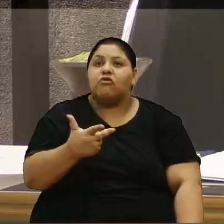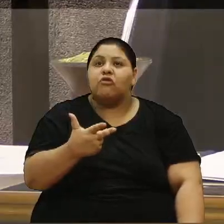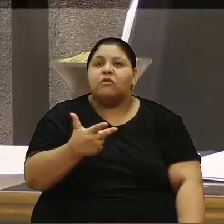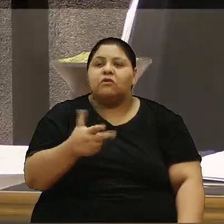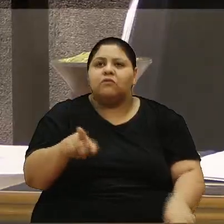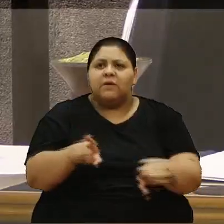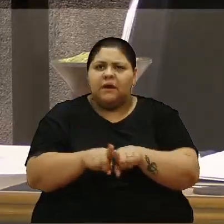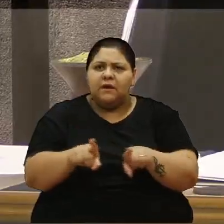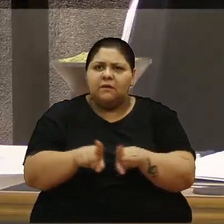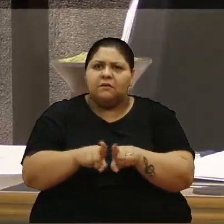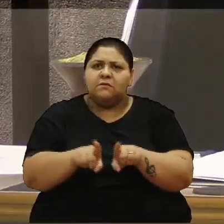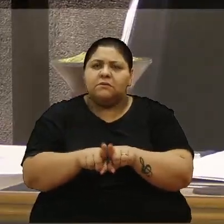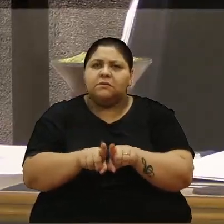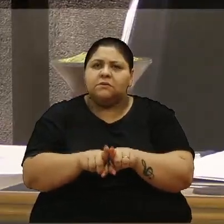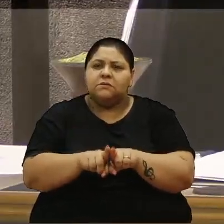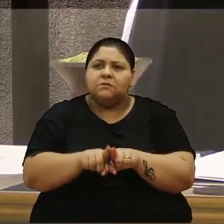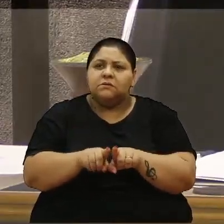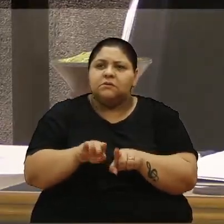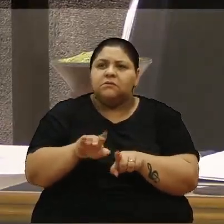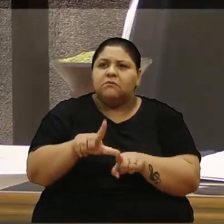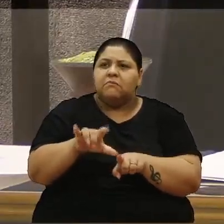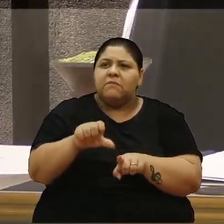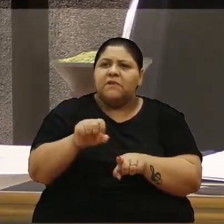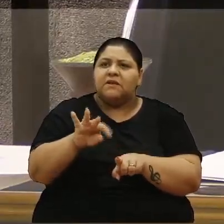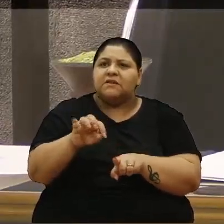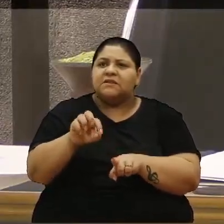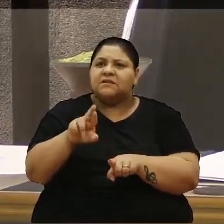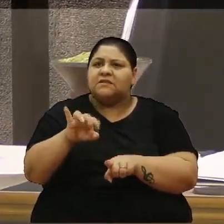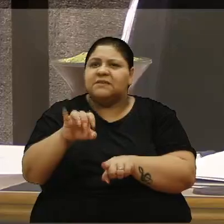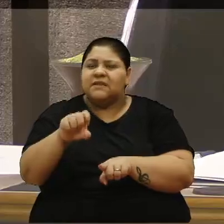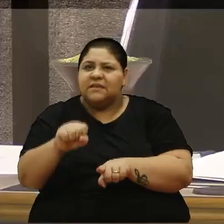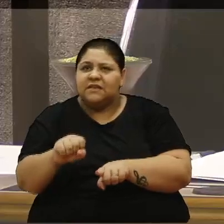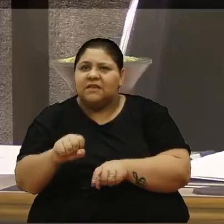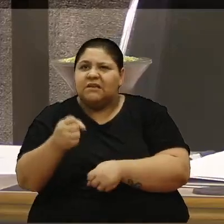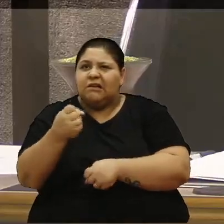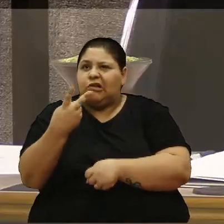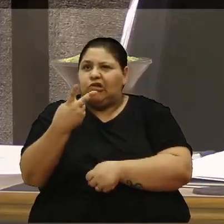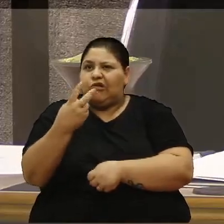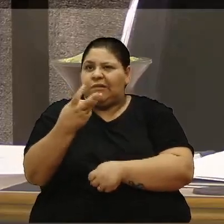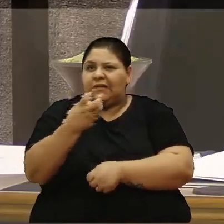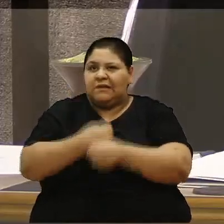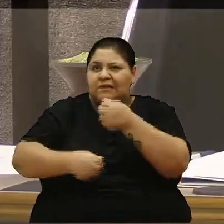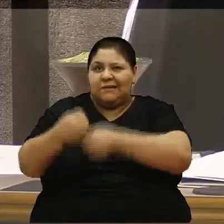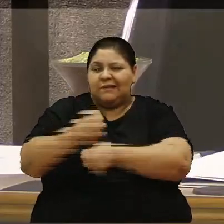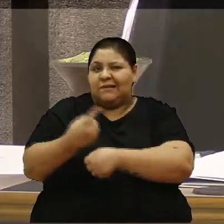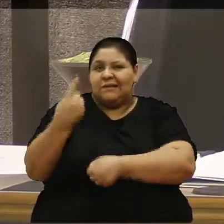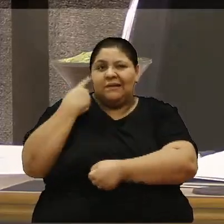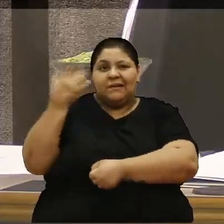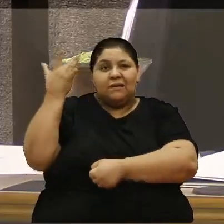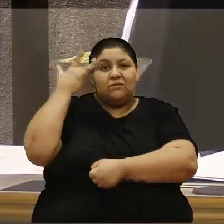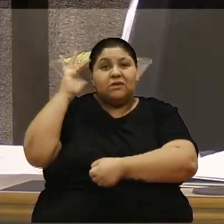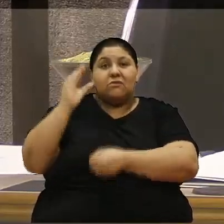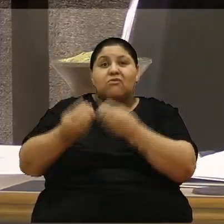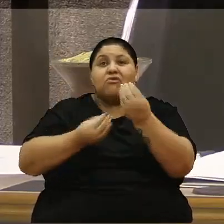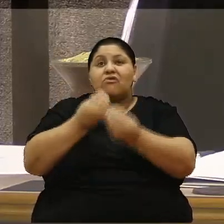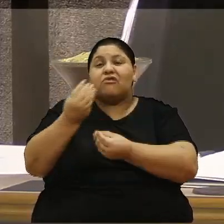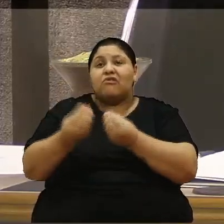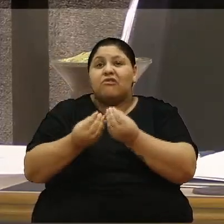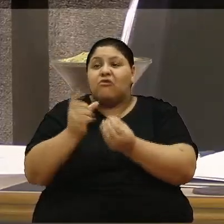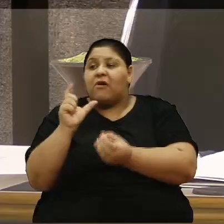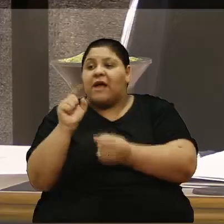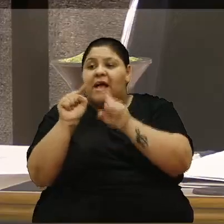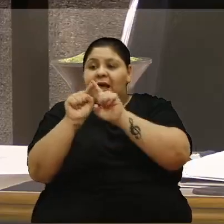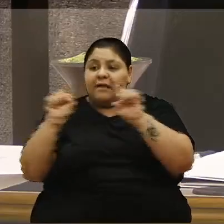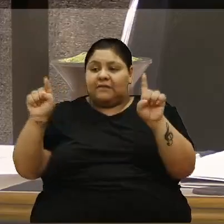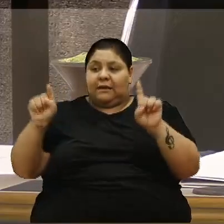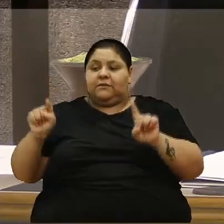né? Que até, sei lá, 2 anos a gente nem... 2, 3 anos a gente nem ouvia falar o que se faz com a tal da cartela de remédio,